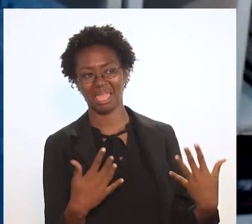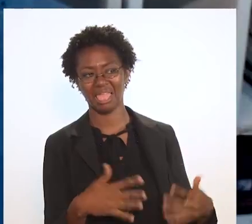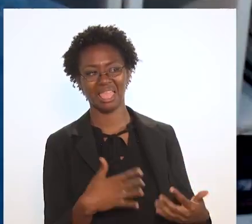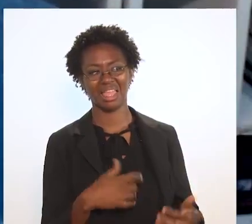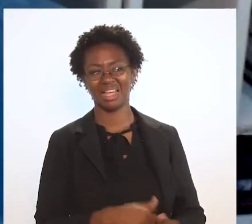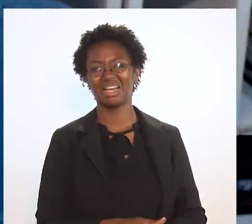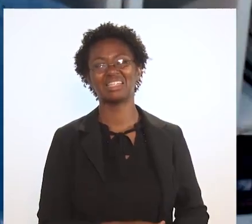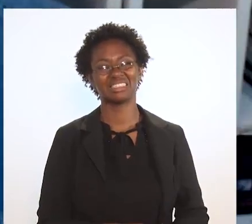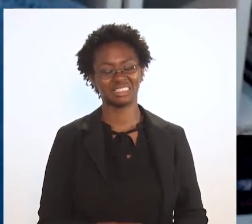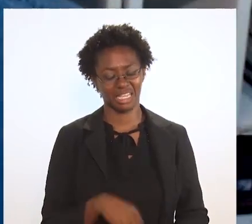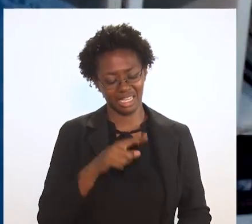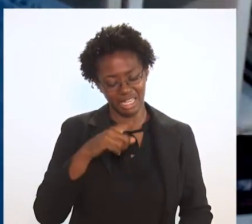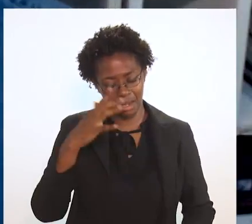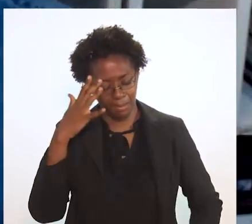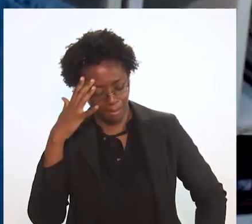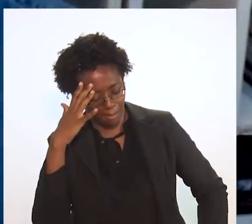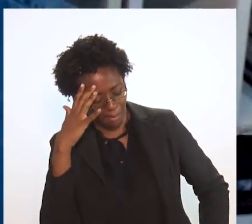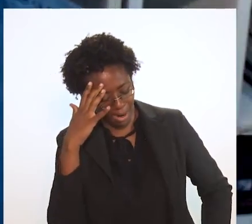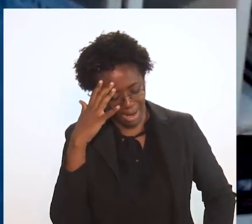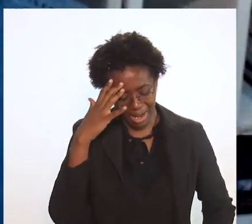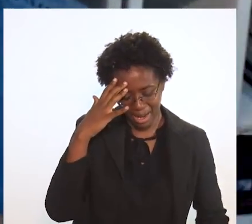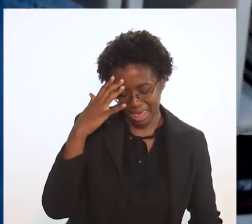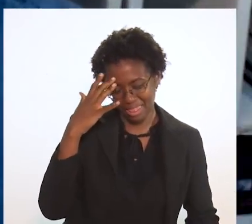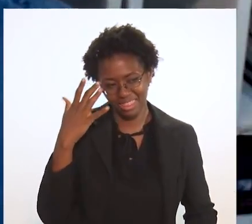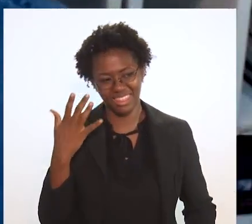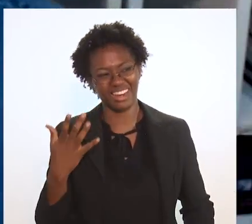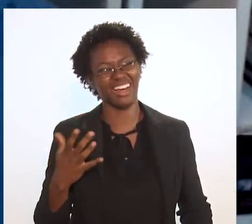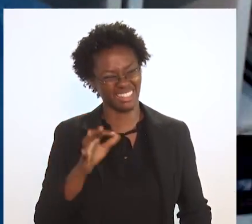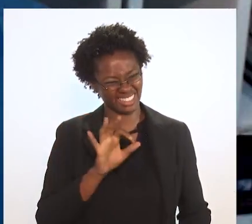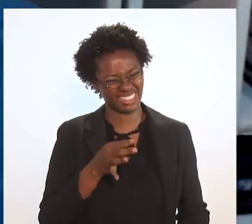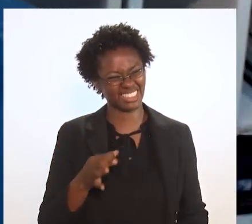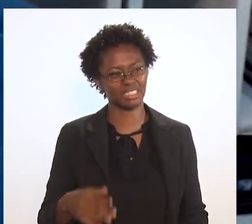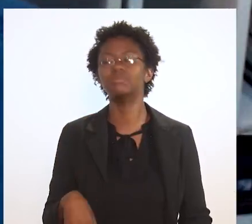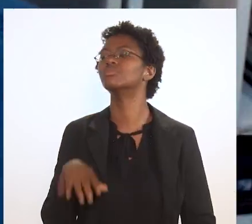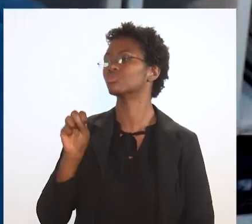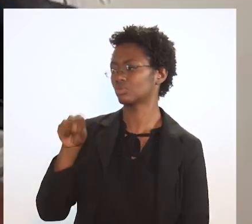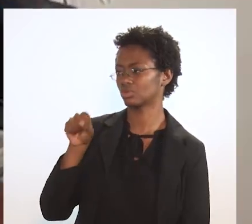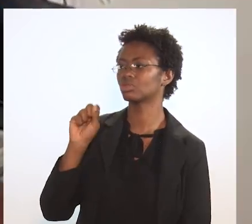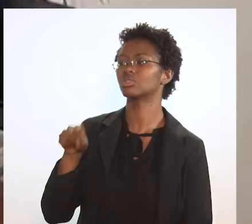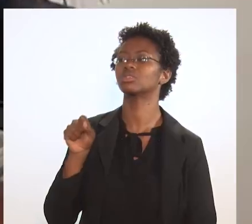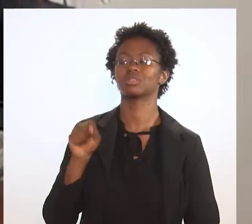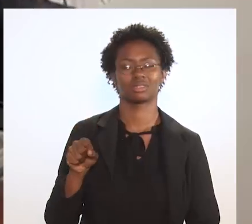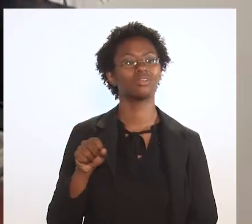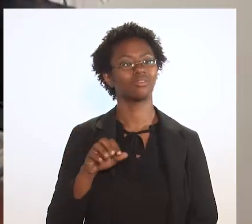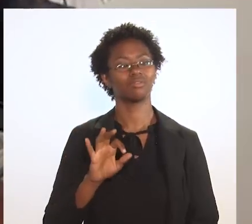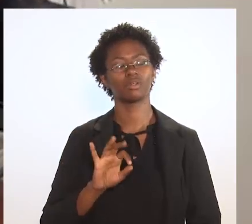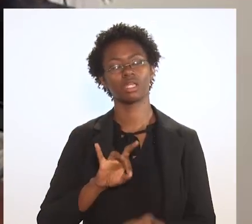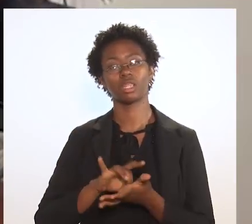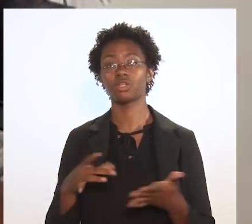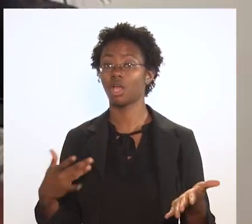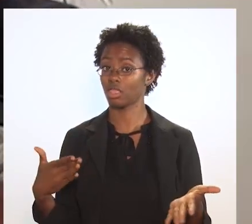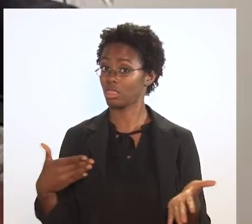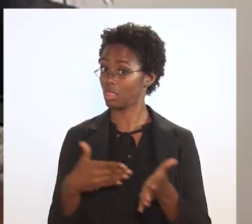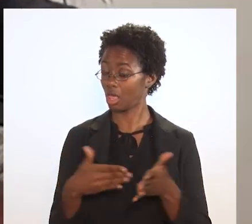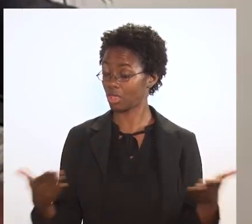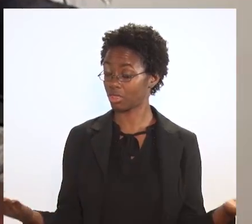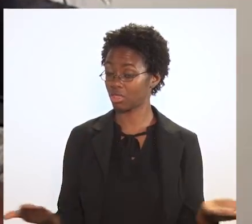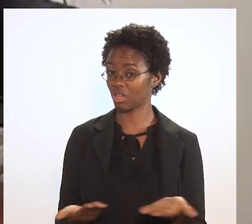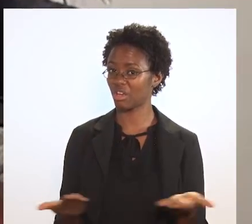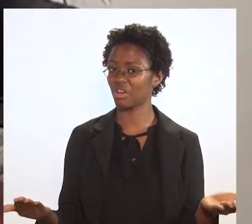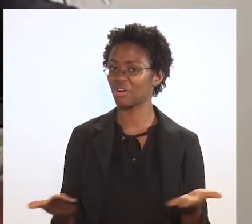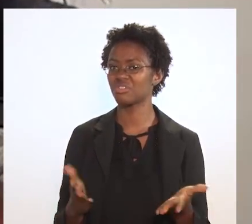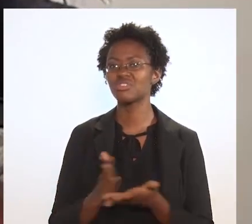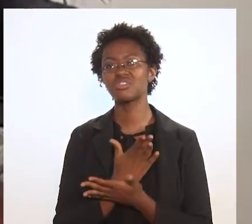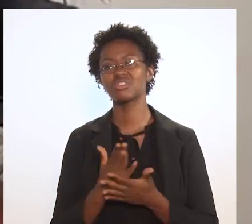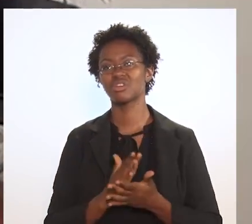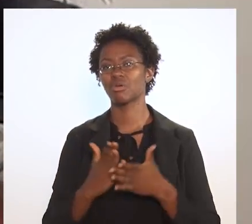Era impressionante, né? Aquela malandragem mesmo de primeira dele. Né? malandragem. Pô, eu até